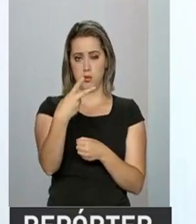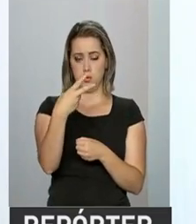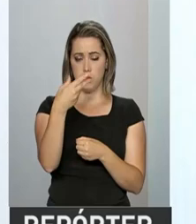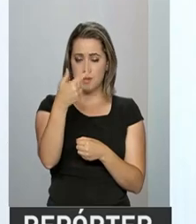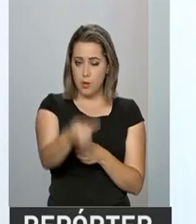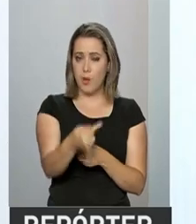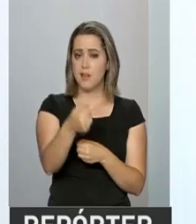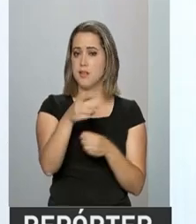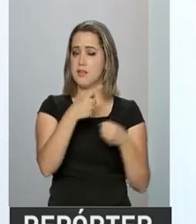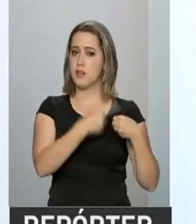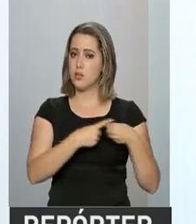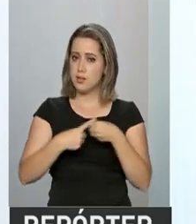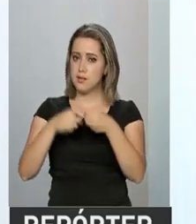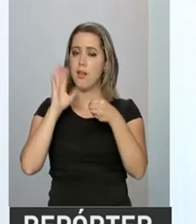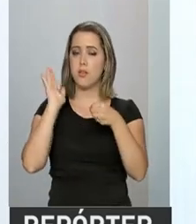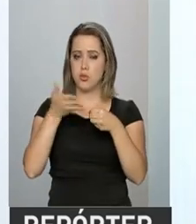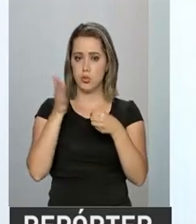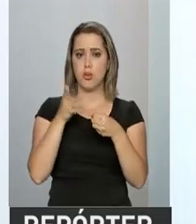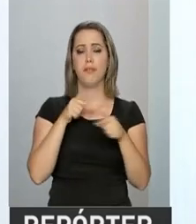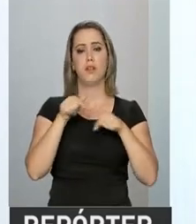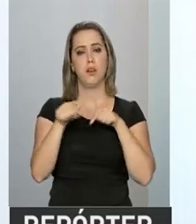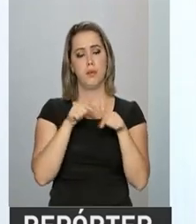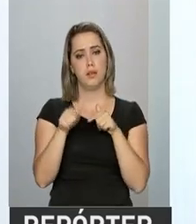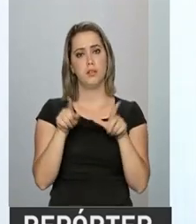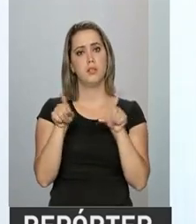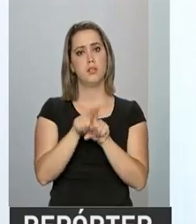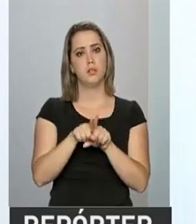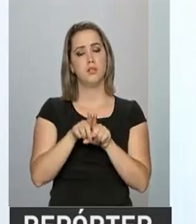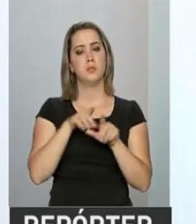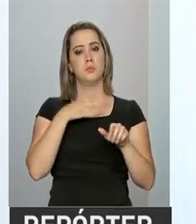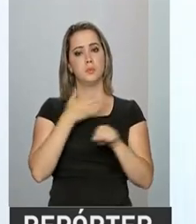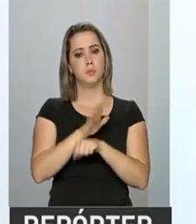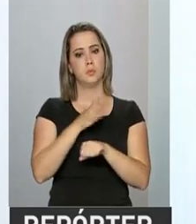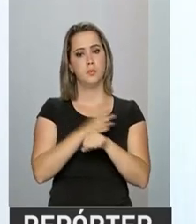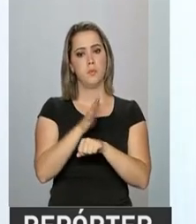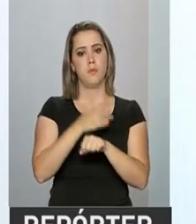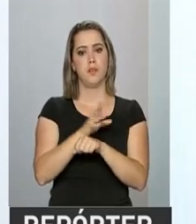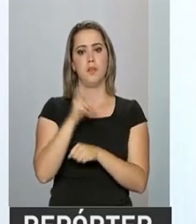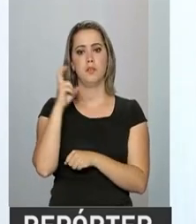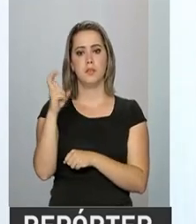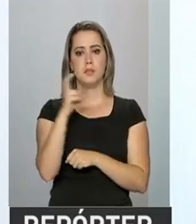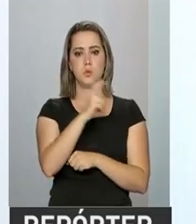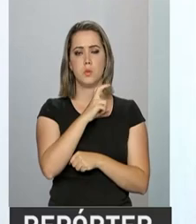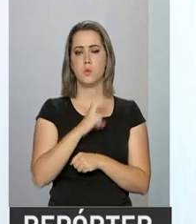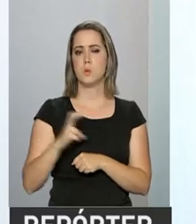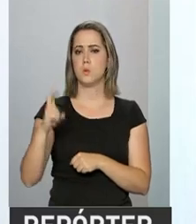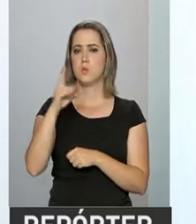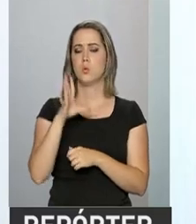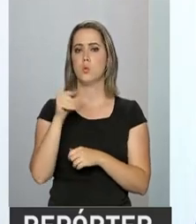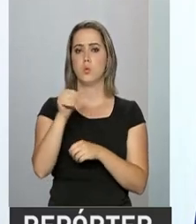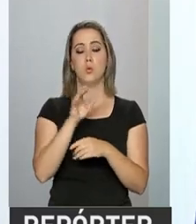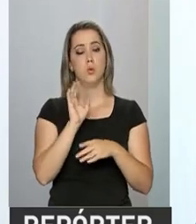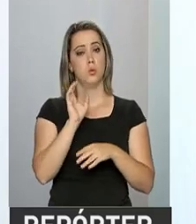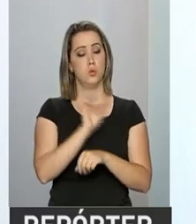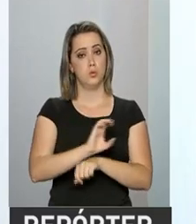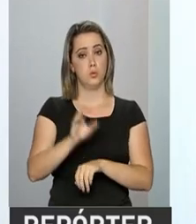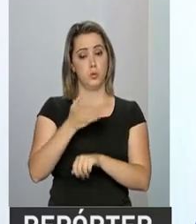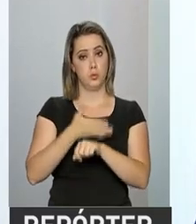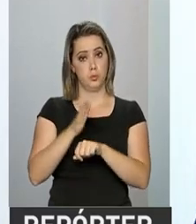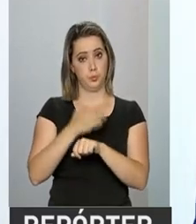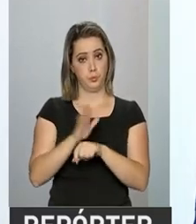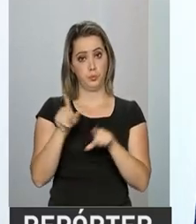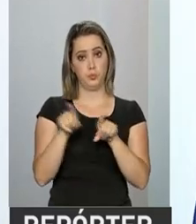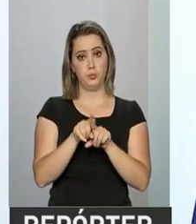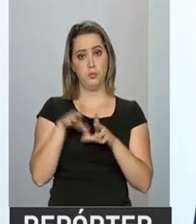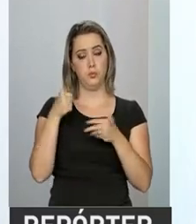aderiram já capacitamos os multiplicadores é são uma média de cinco por estado Já estamos na fase de capacitação